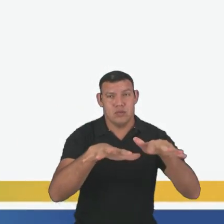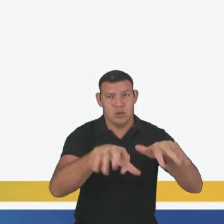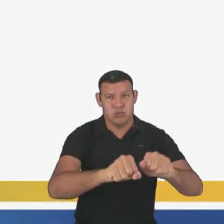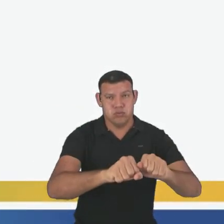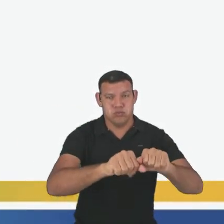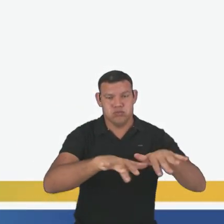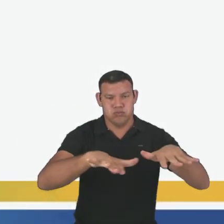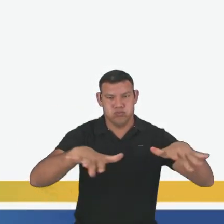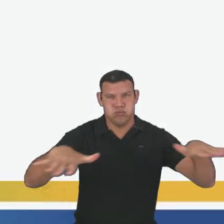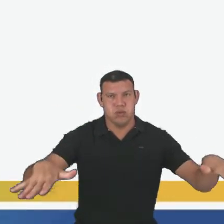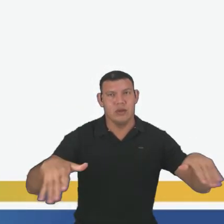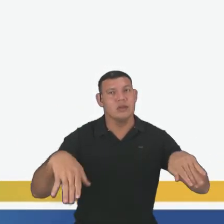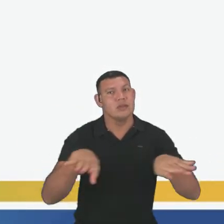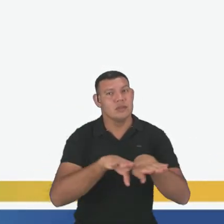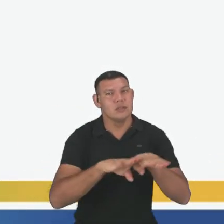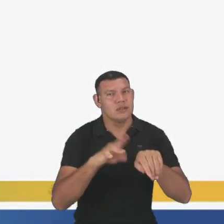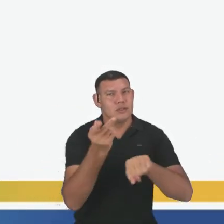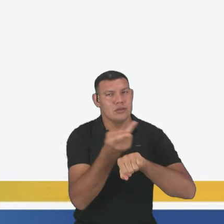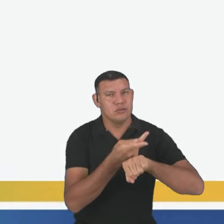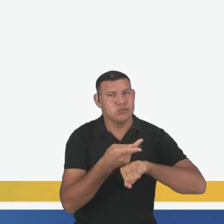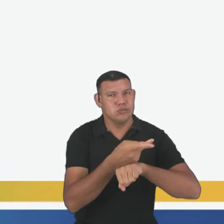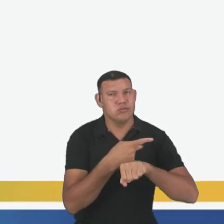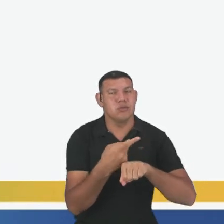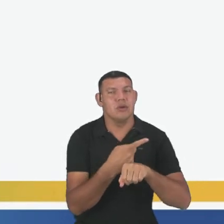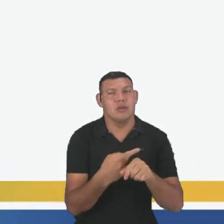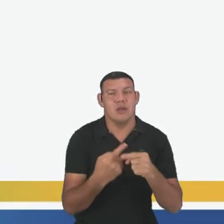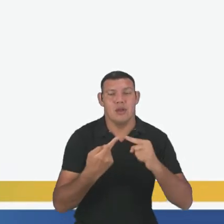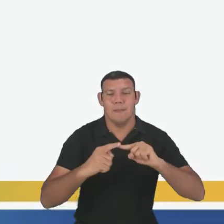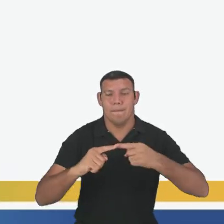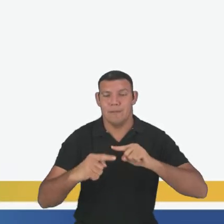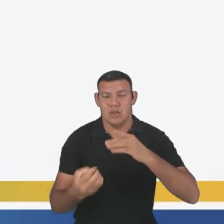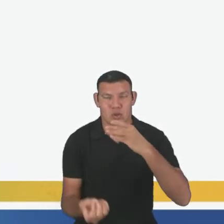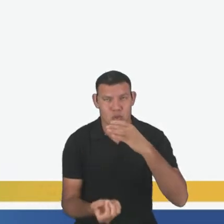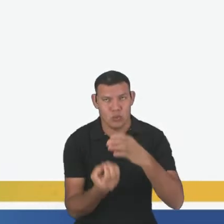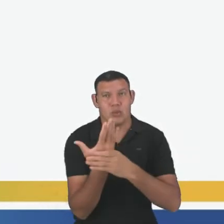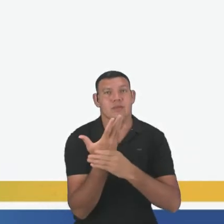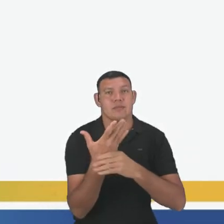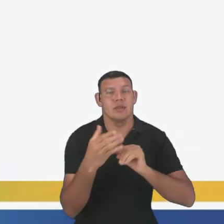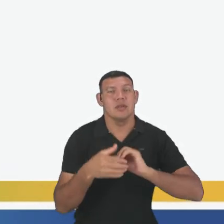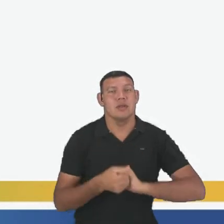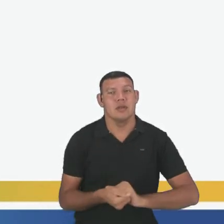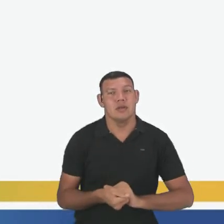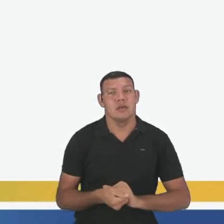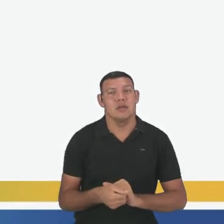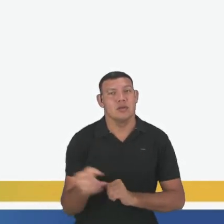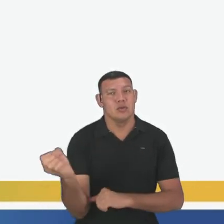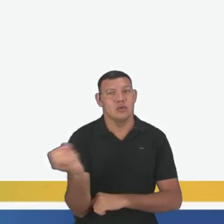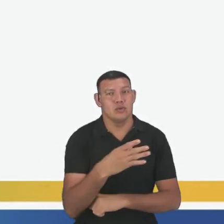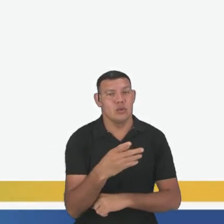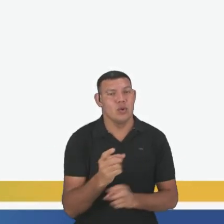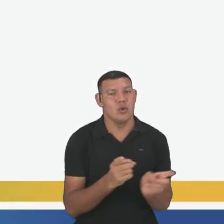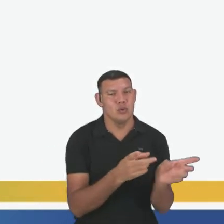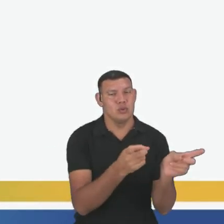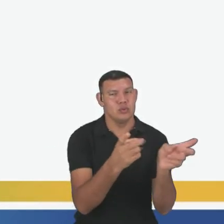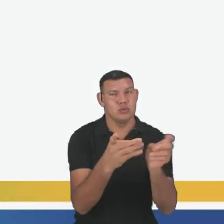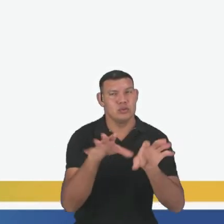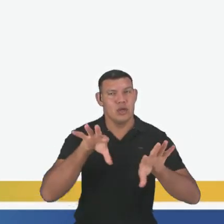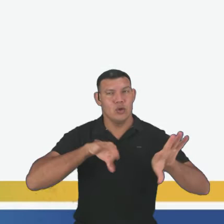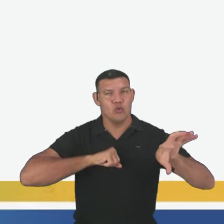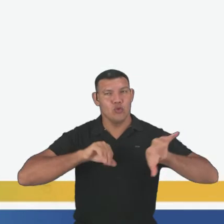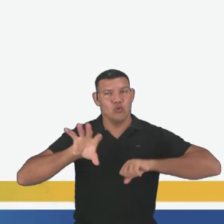territorial, bem como a busca de fontes de matérias-primas, olha o detalhe, e novos mercados